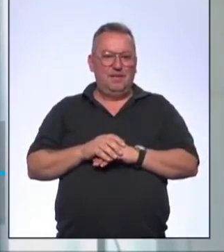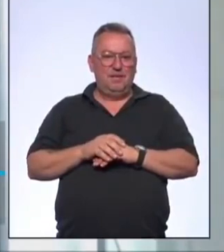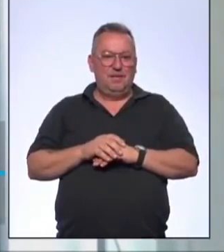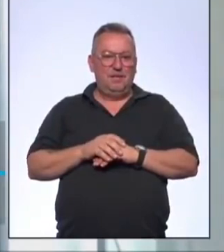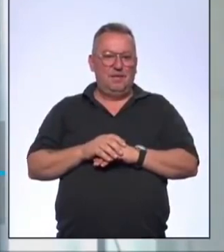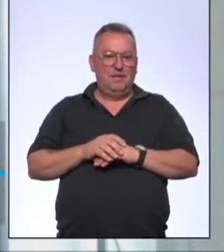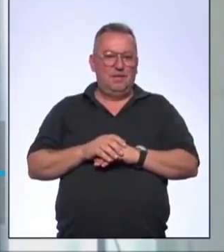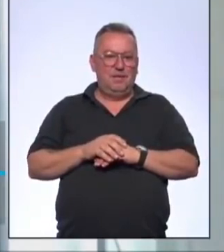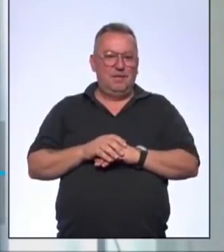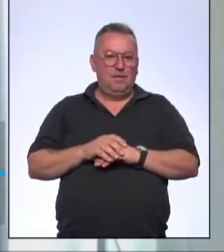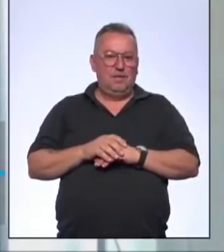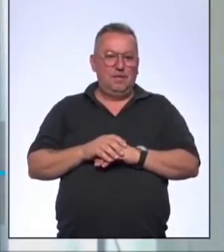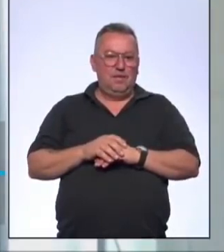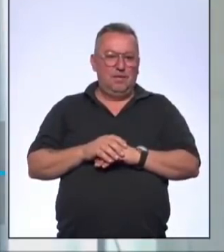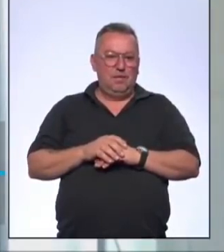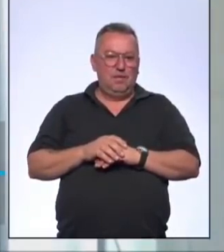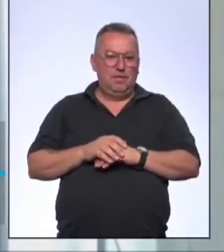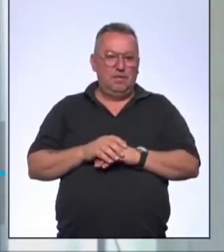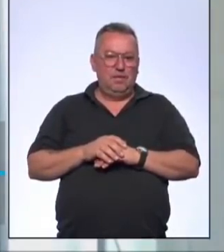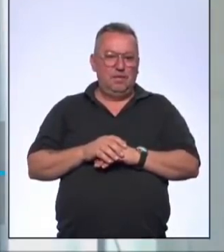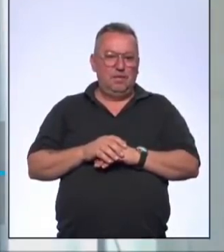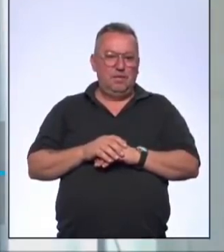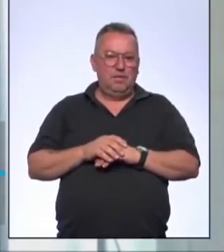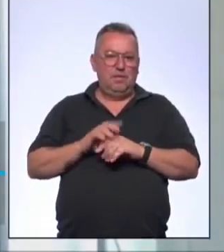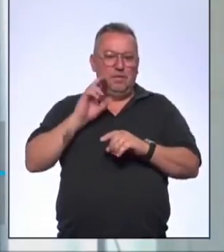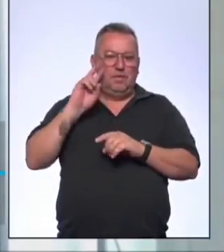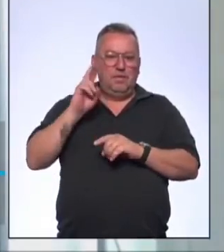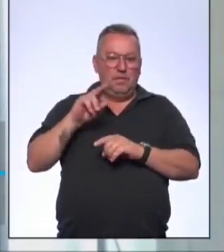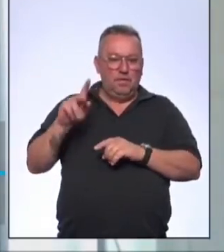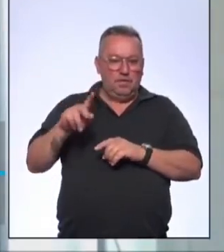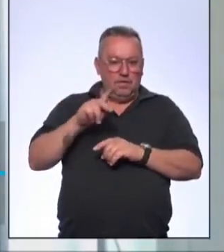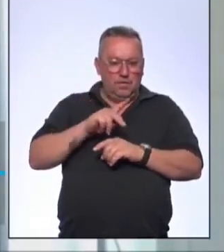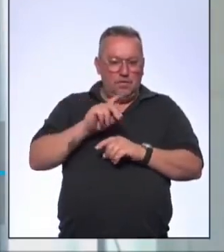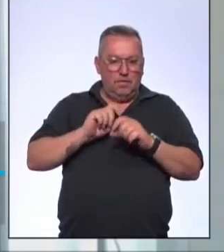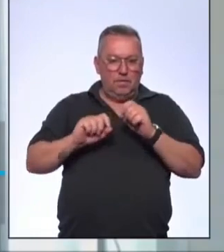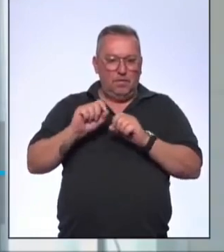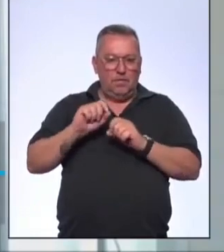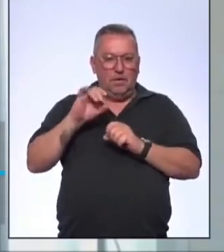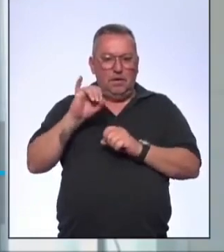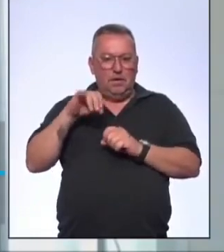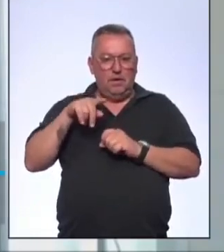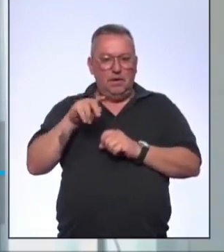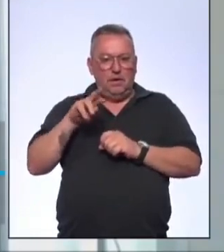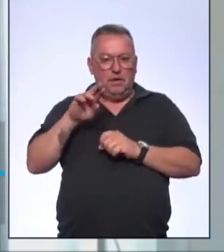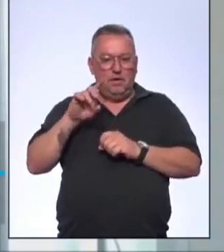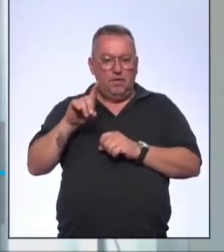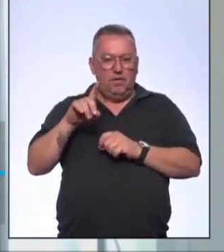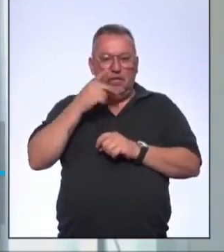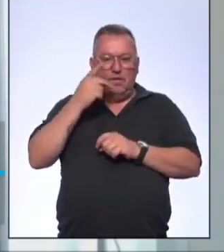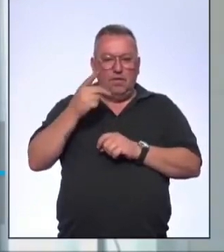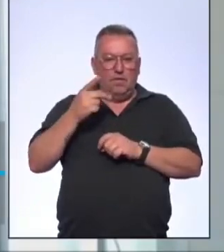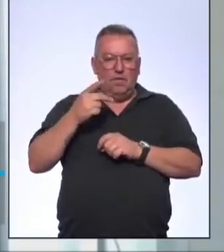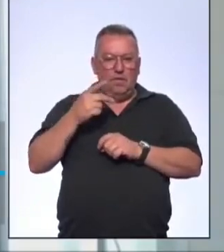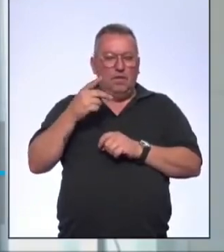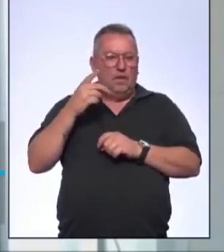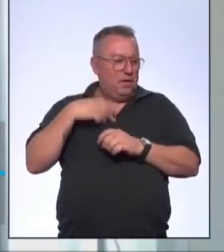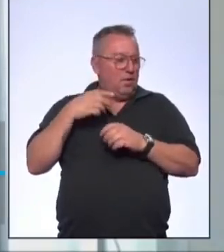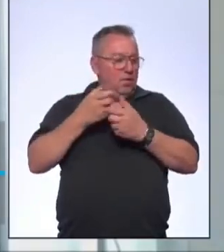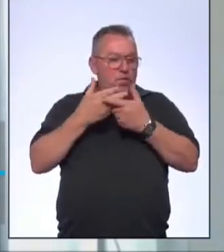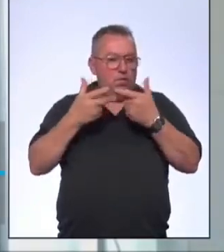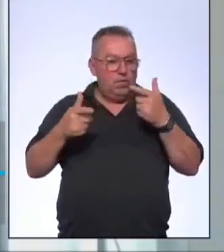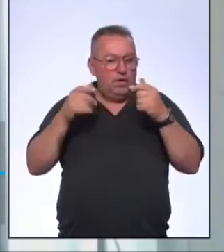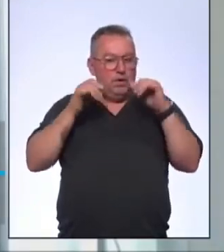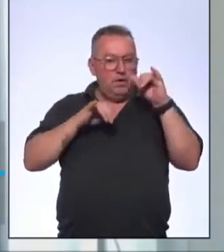Olha só. Estava falando aqui com o professor, ó. Ingrid escreveu: neurotransmissores são substâncias